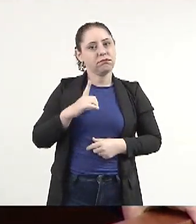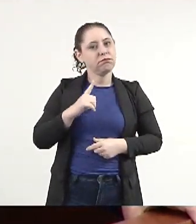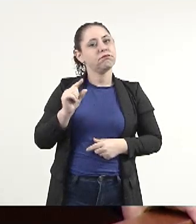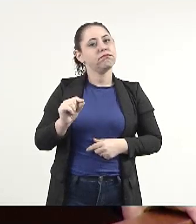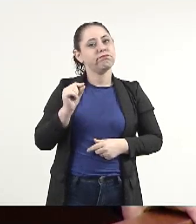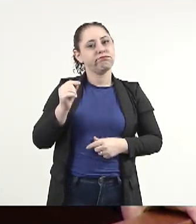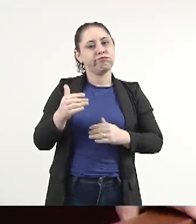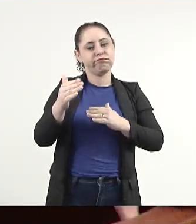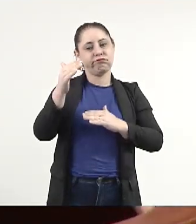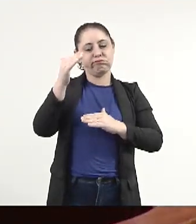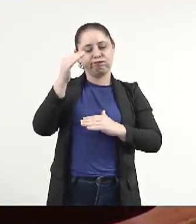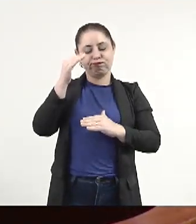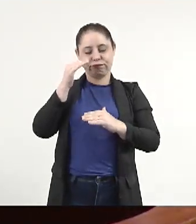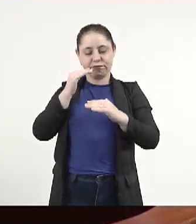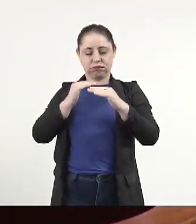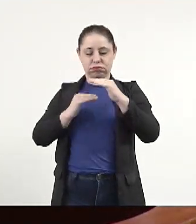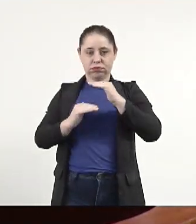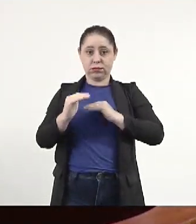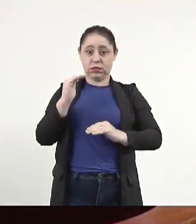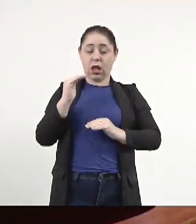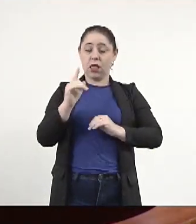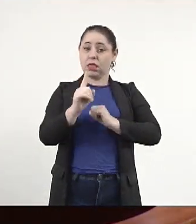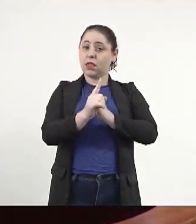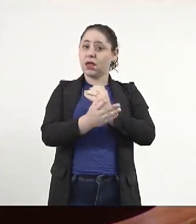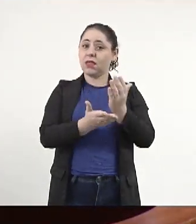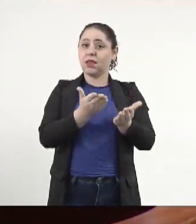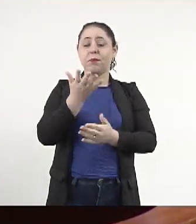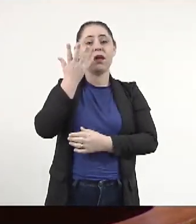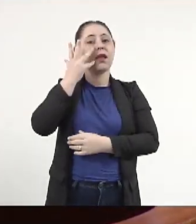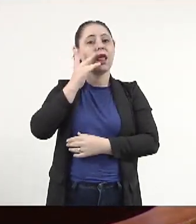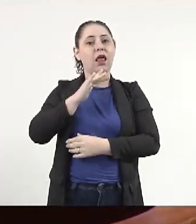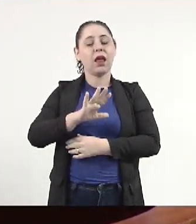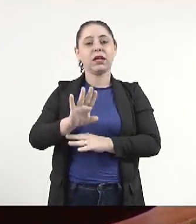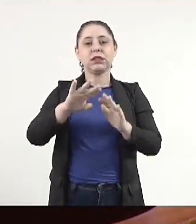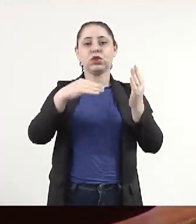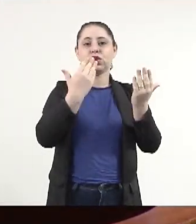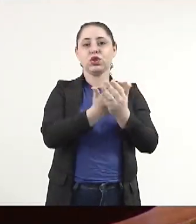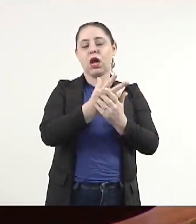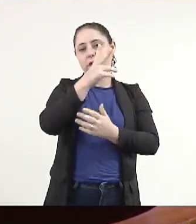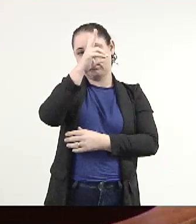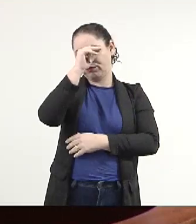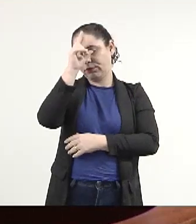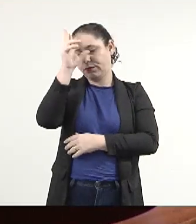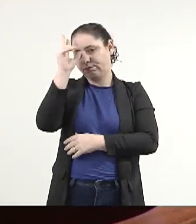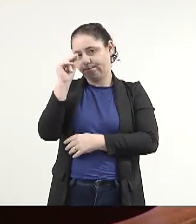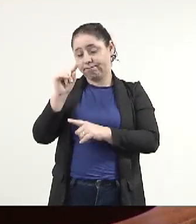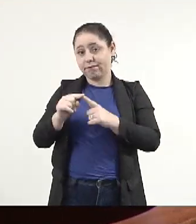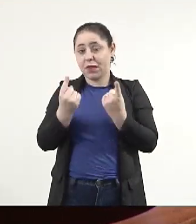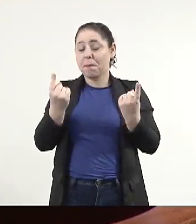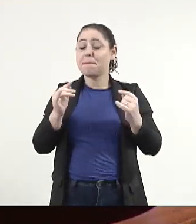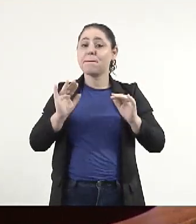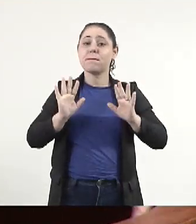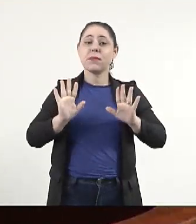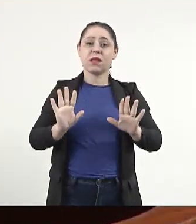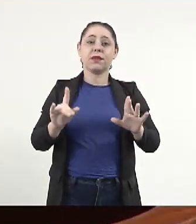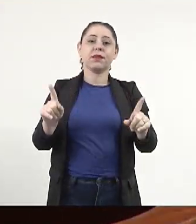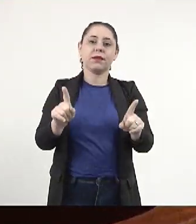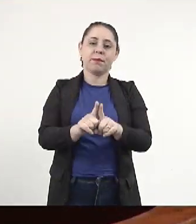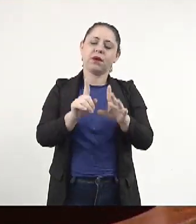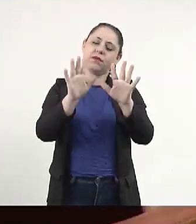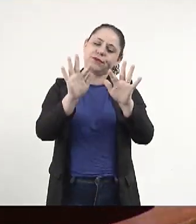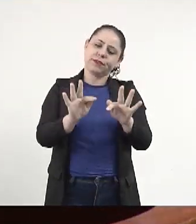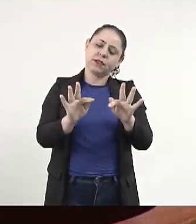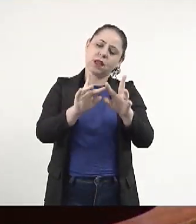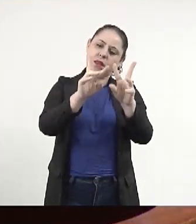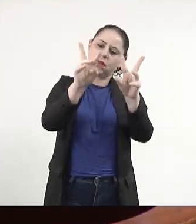esse retrocesso no atendimento dessas crianças na rede pública. Mas também, para